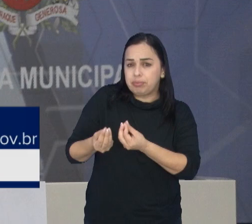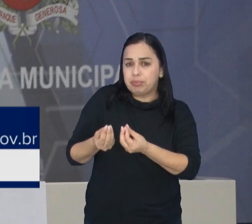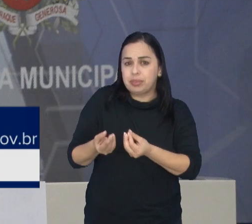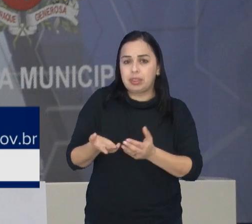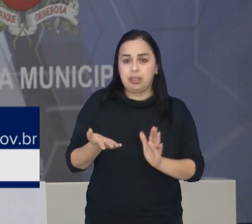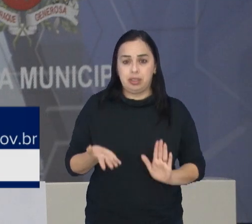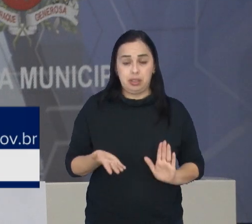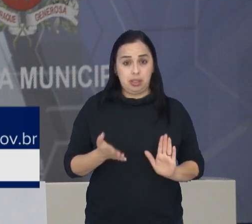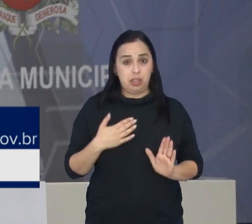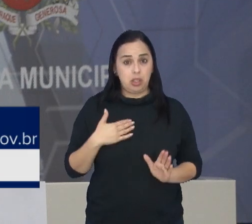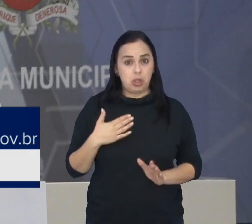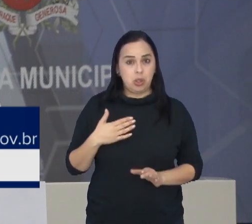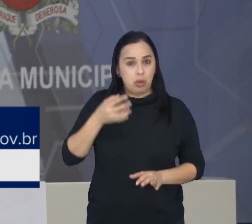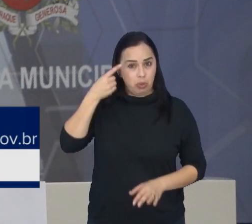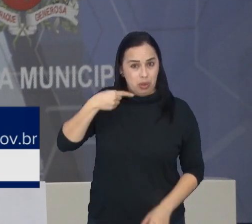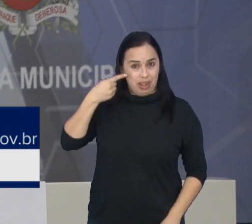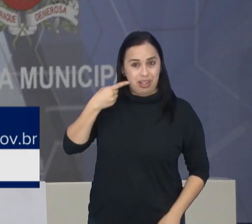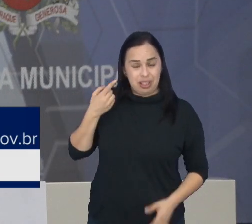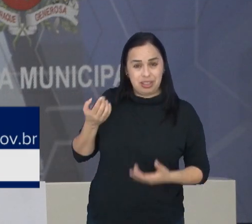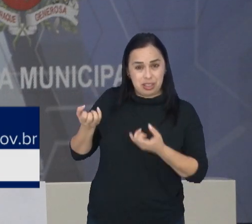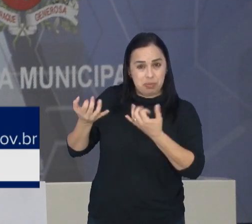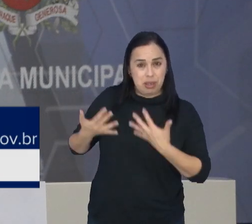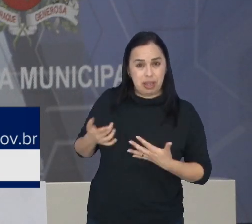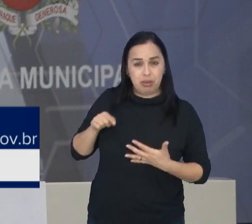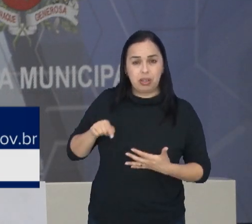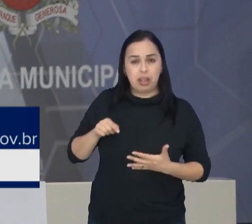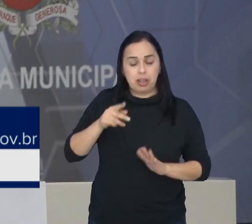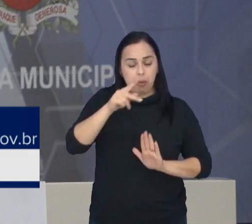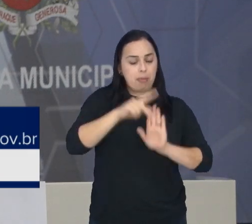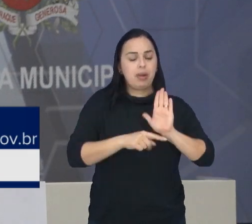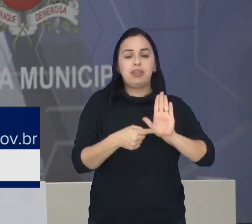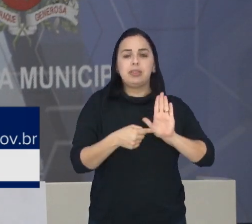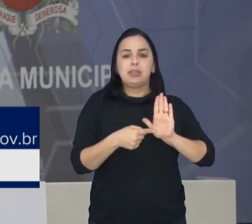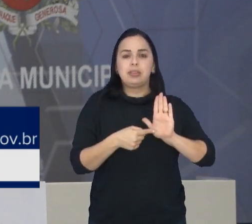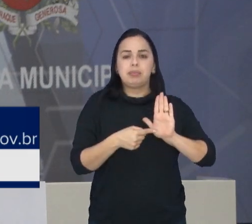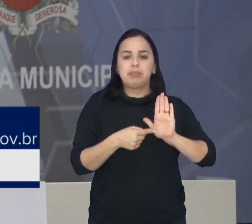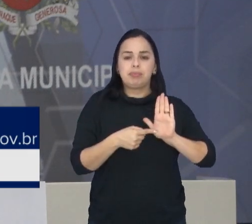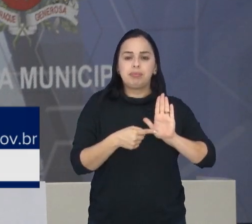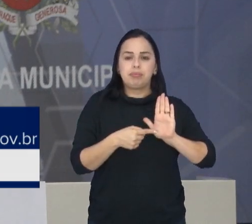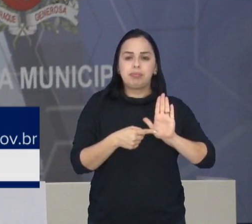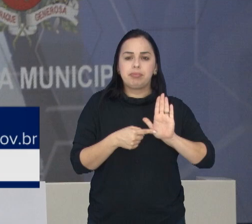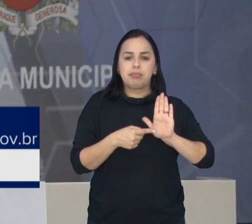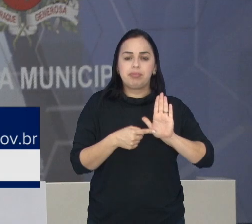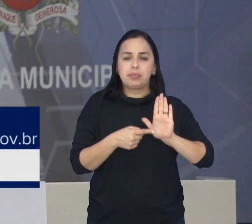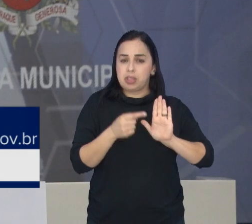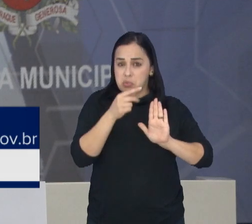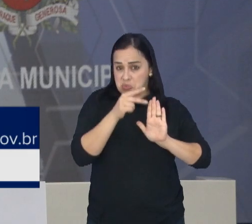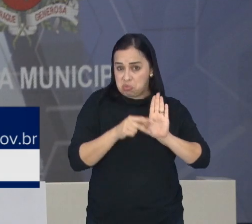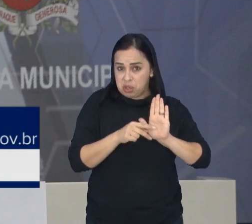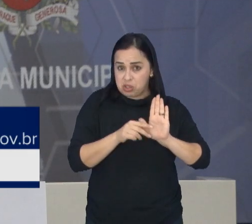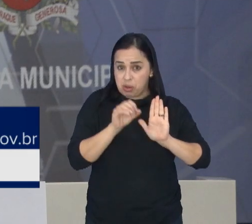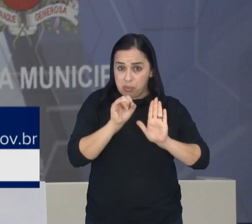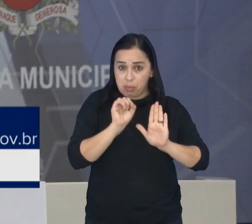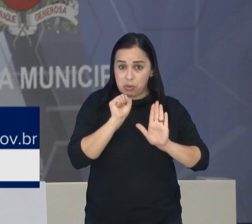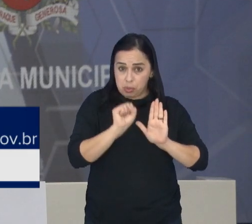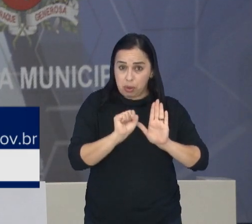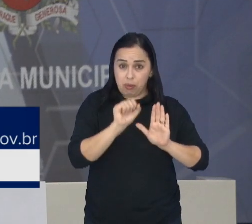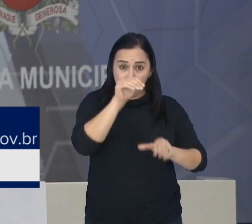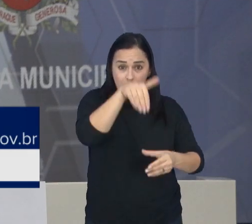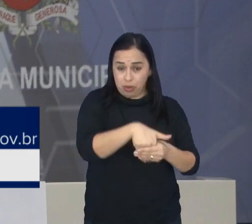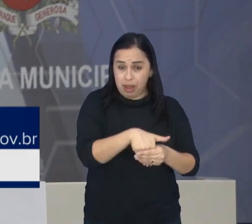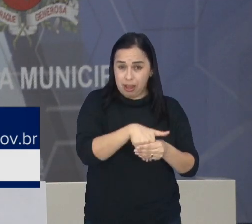aqui, do nosso jurídico, finaliza que o projeto só estará disponível para votar, o projeto